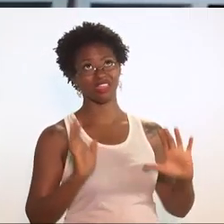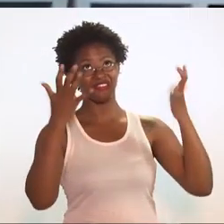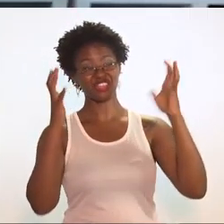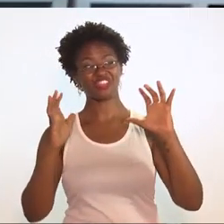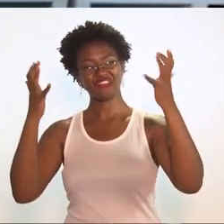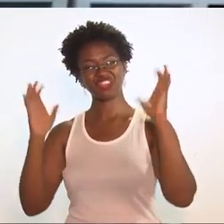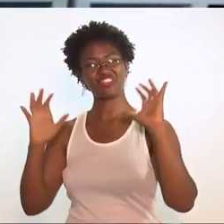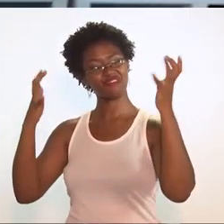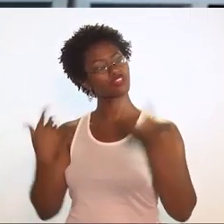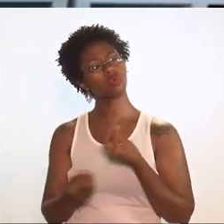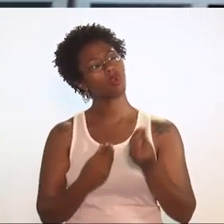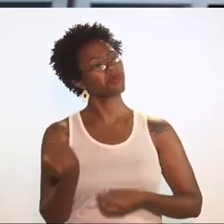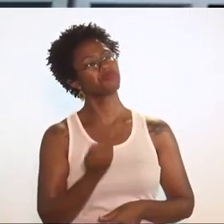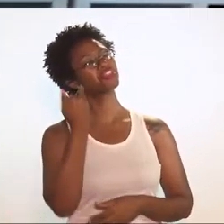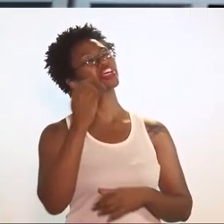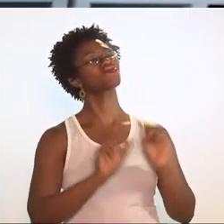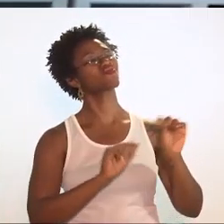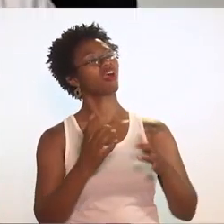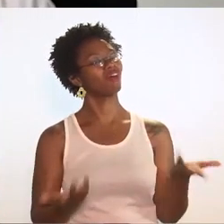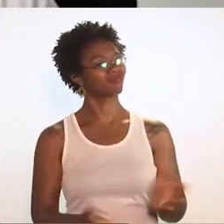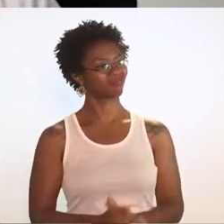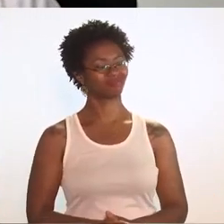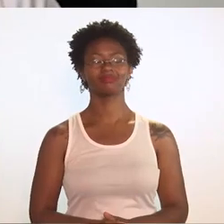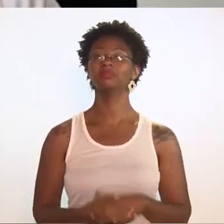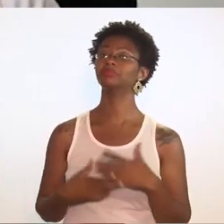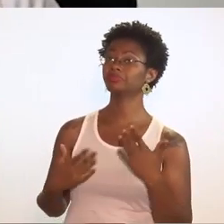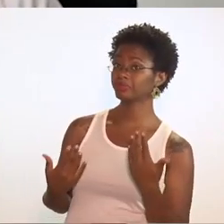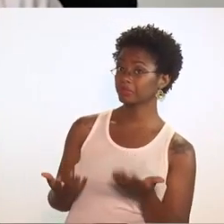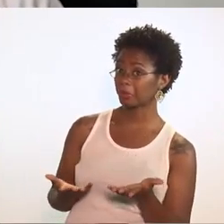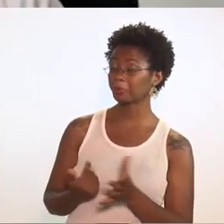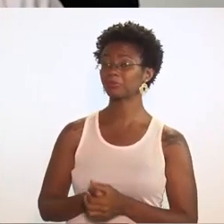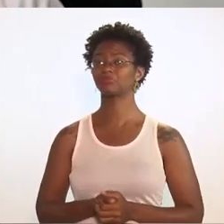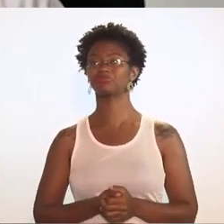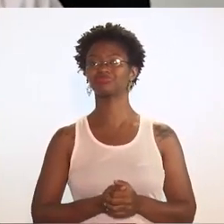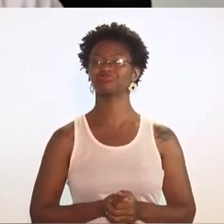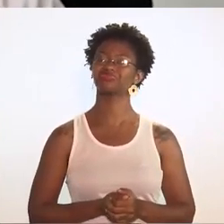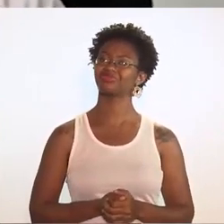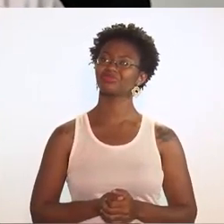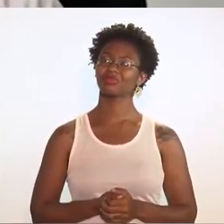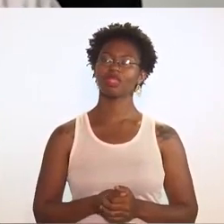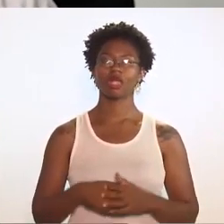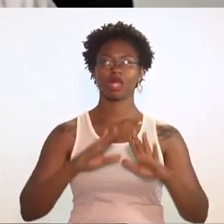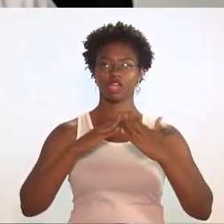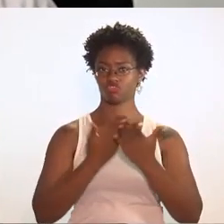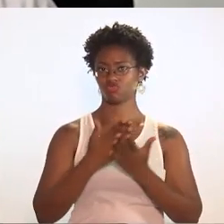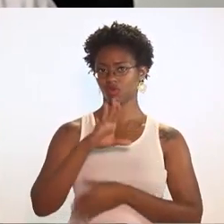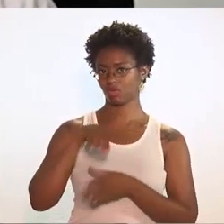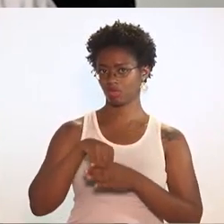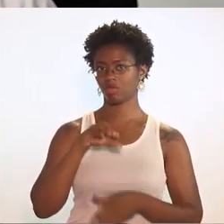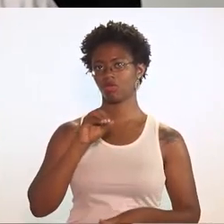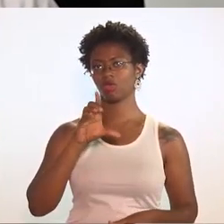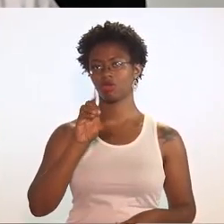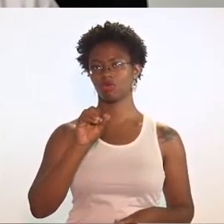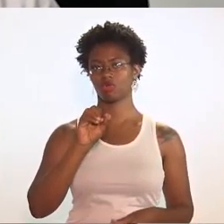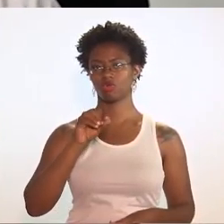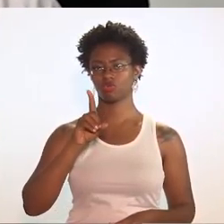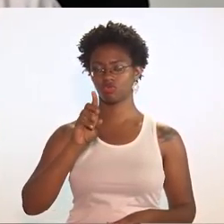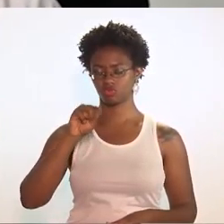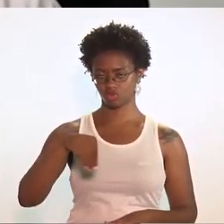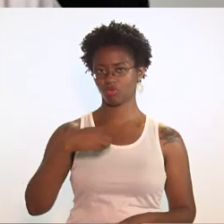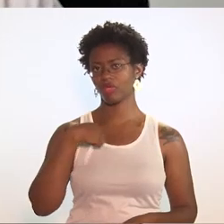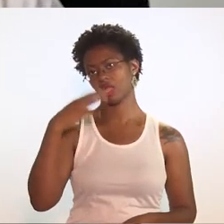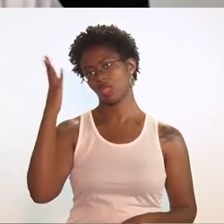edital. Com certeza estaremos nos inscrevendo. Agora, Cristina, qual a importância da Escola Olodum, cujo